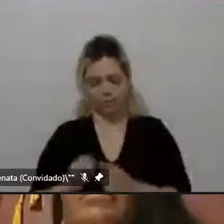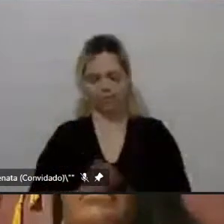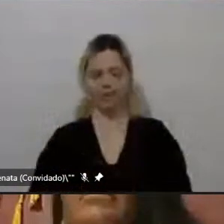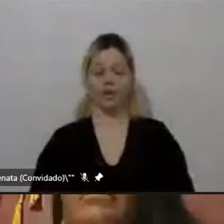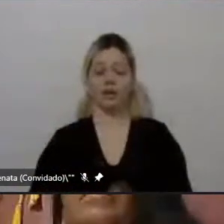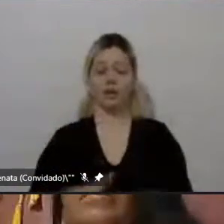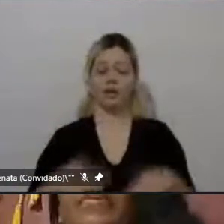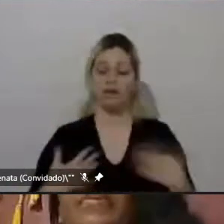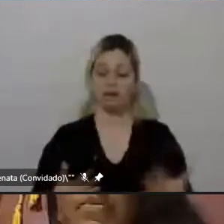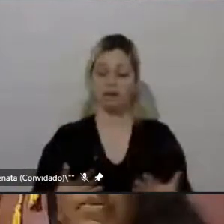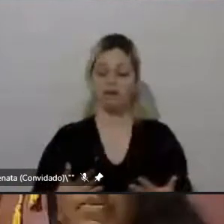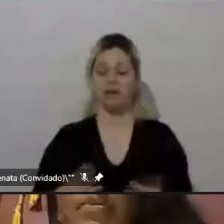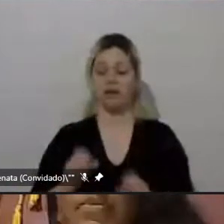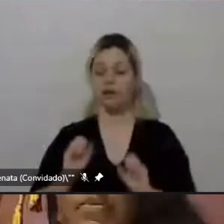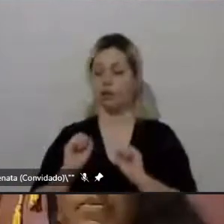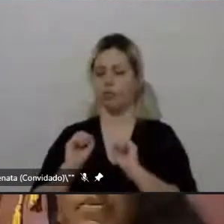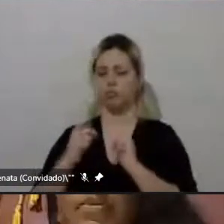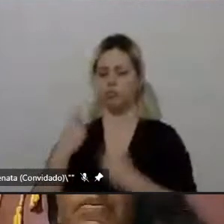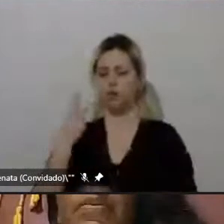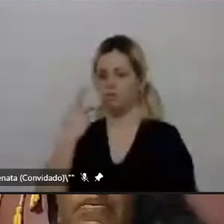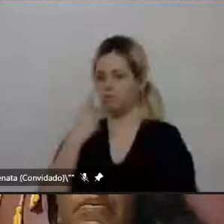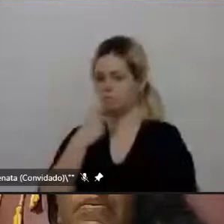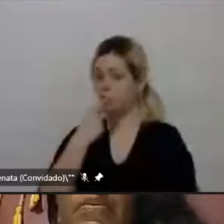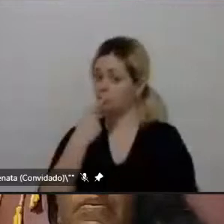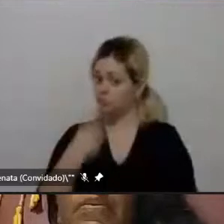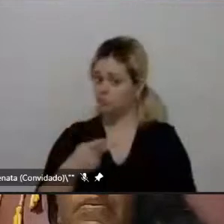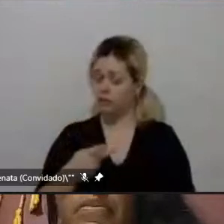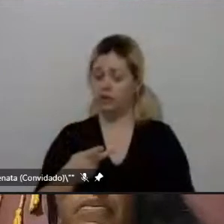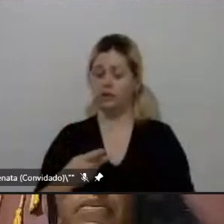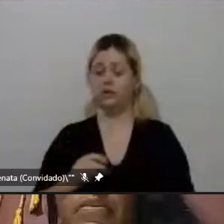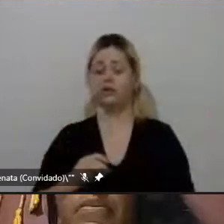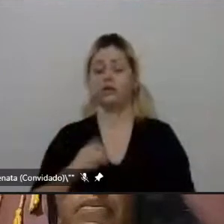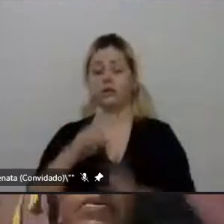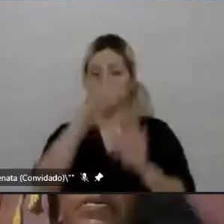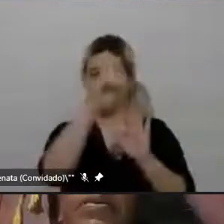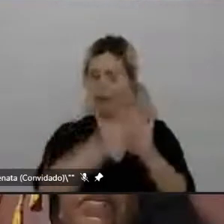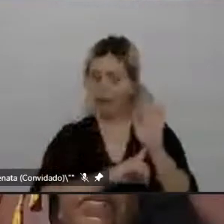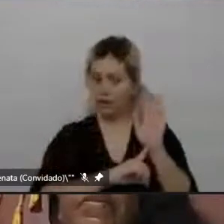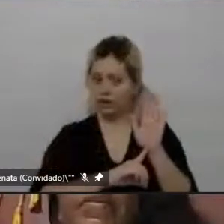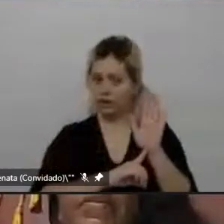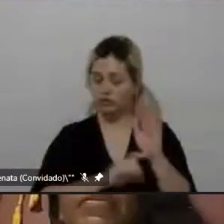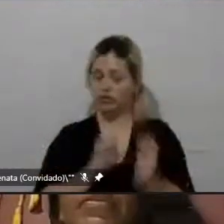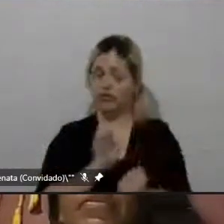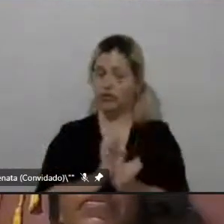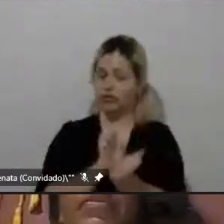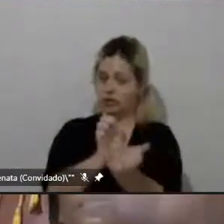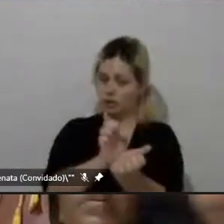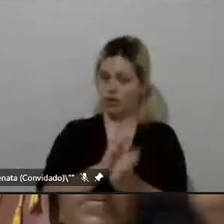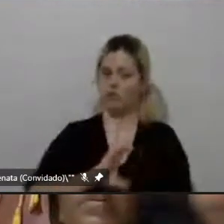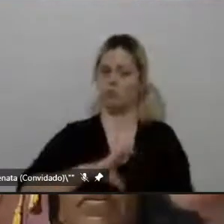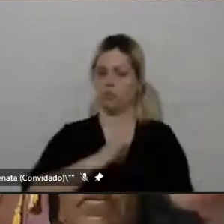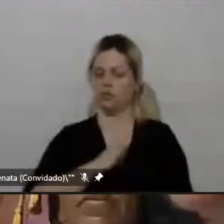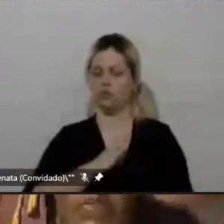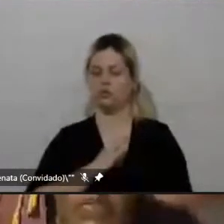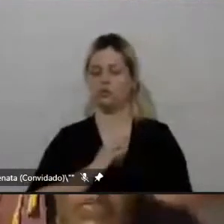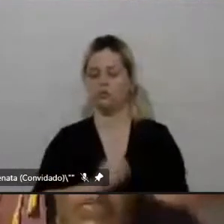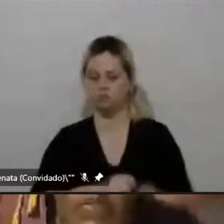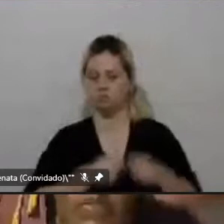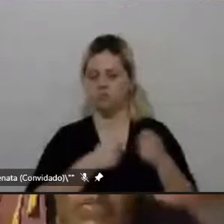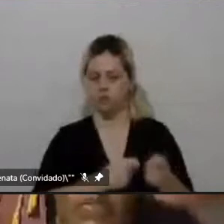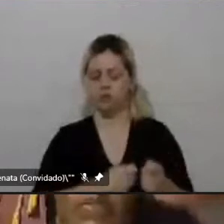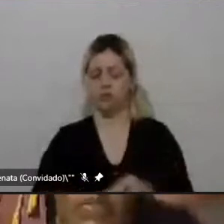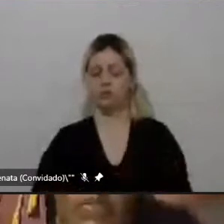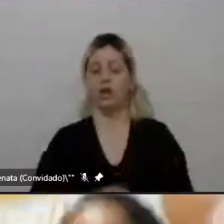como Quilombo Coração Valente. E ela pergunta de que forma essa nomenclatura, essa autodeclaração,